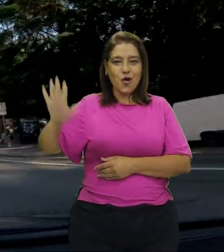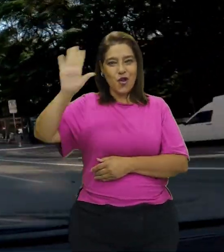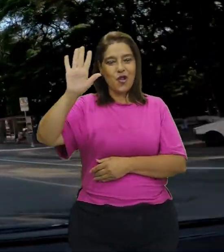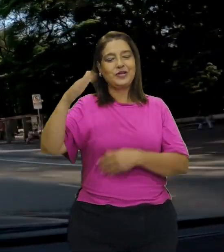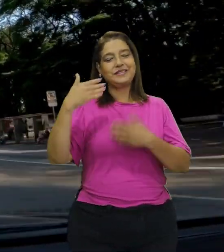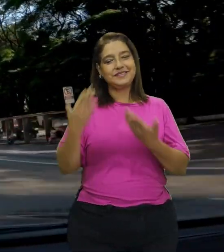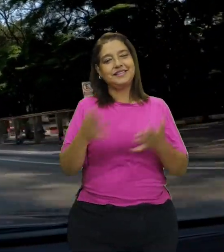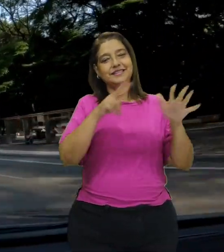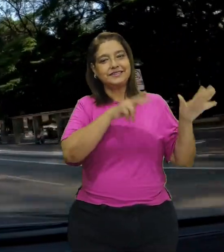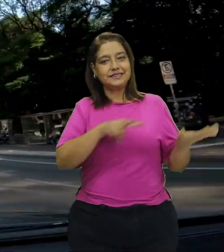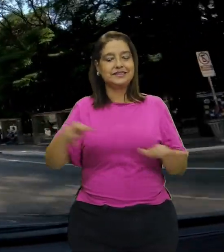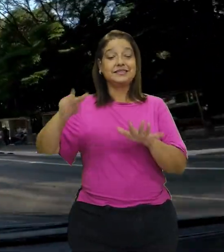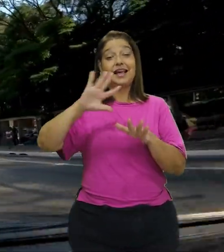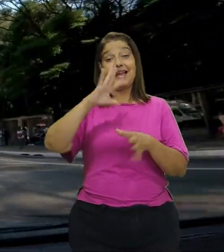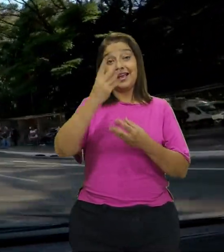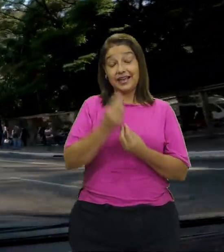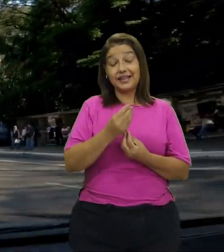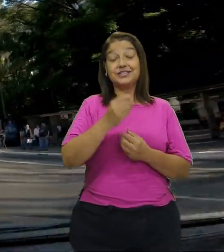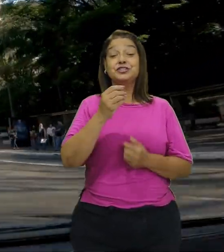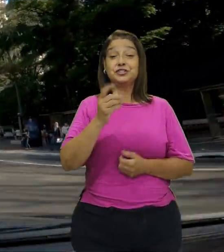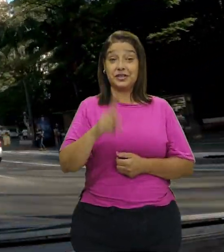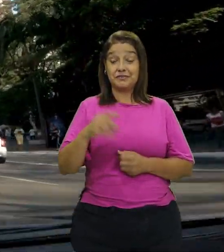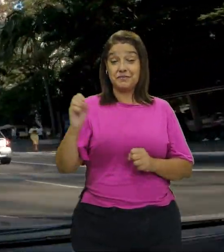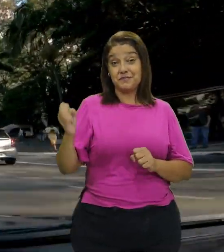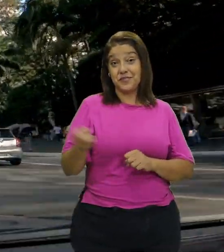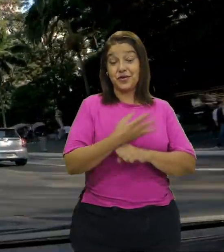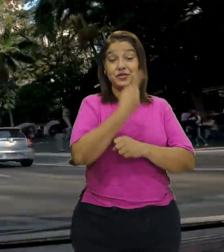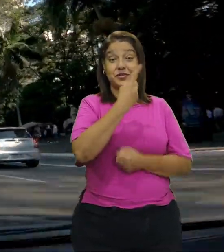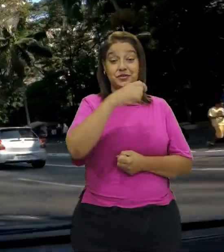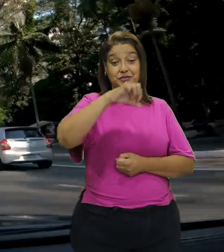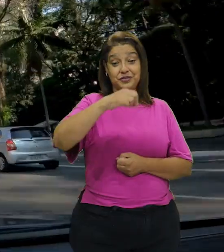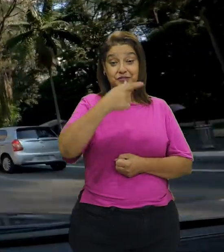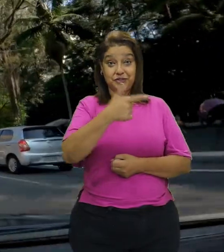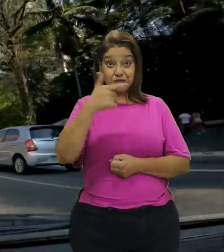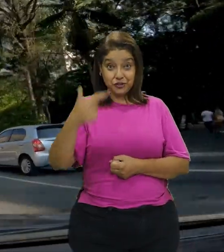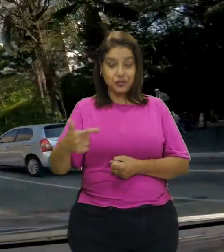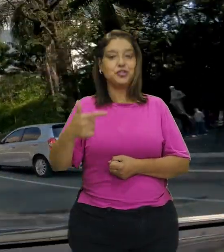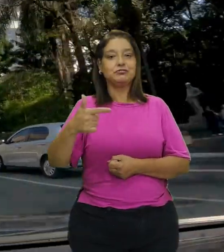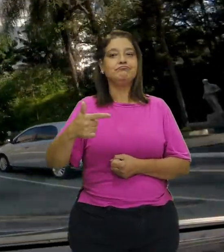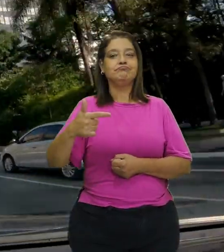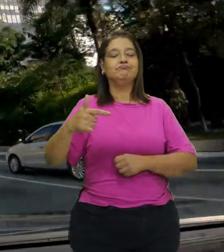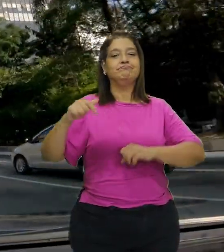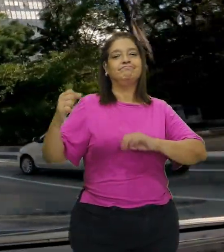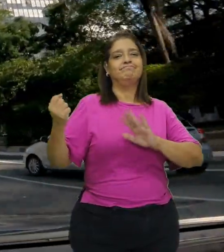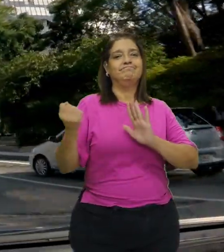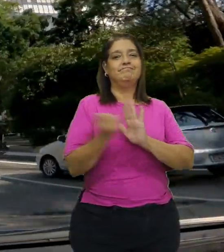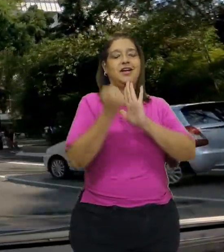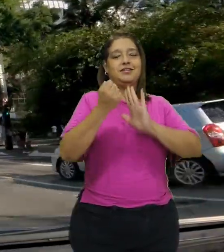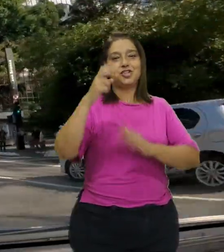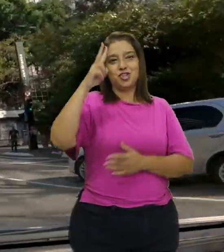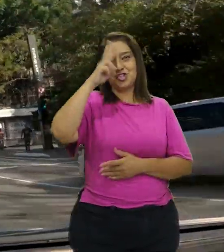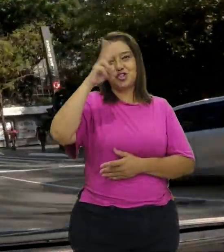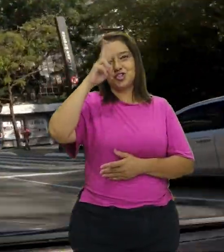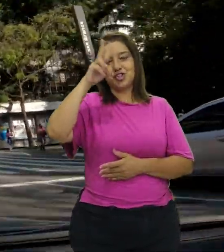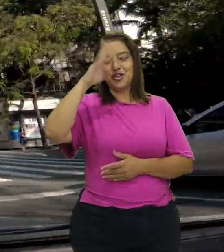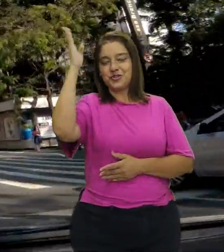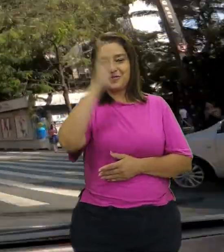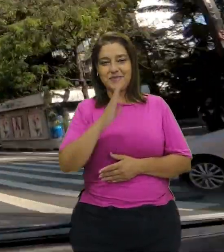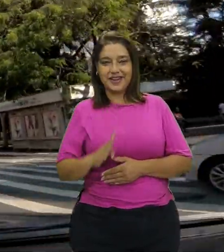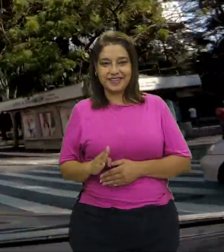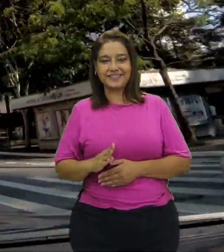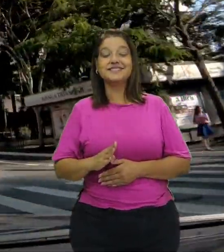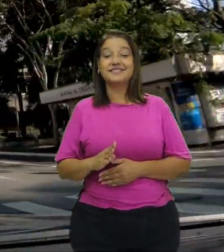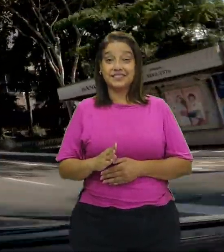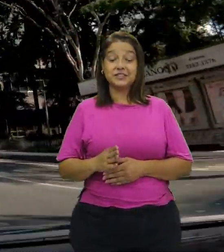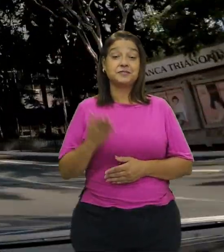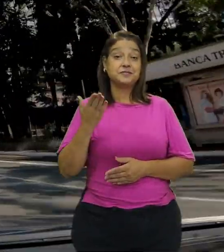A Semana de Arte Moderna de 1922 foi um divisor de águas na história cultural do Brasil.